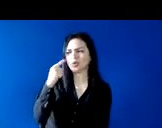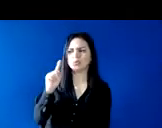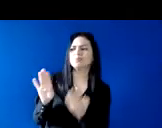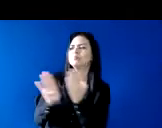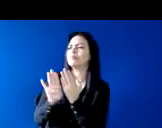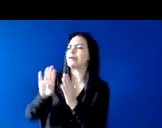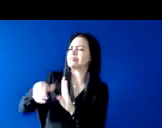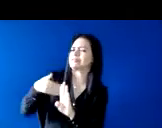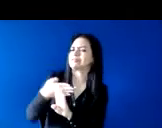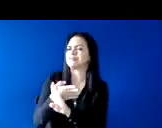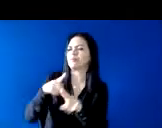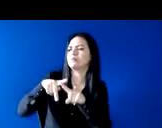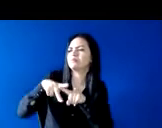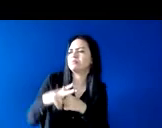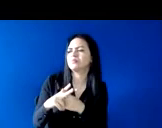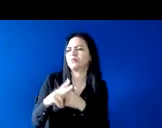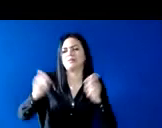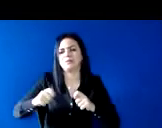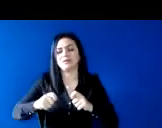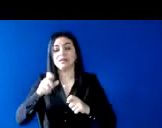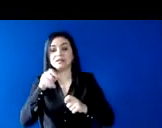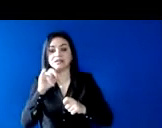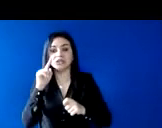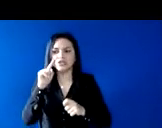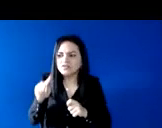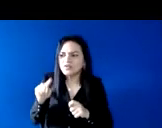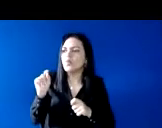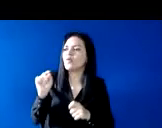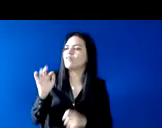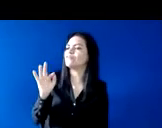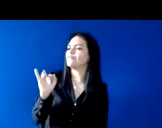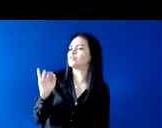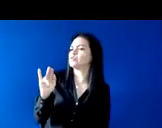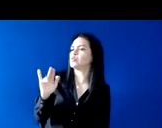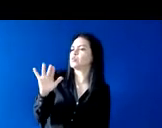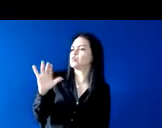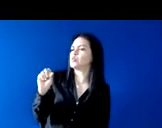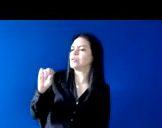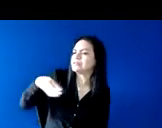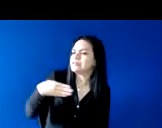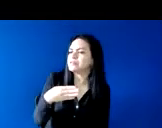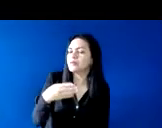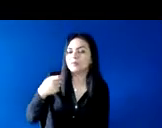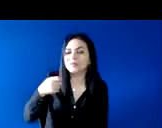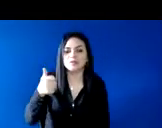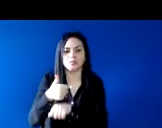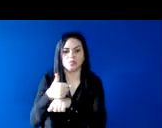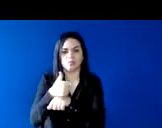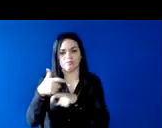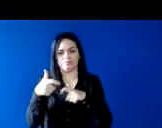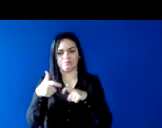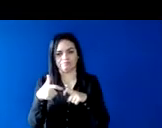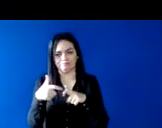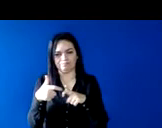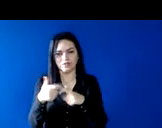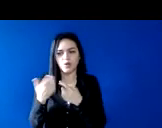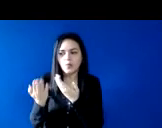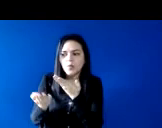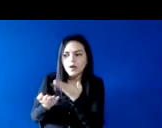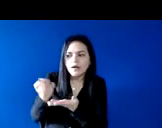corrigi-los. E caso esse desvio se instale, né, nós precisamos, então, dos profissionais médicos para